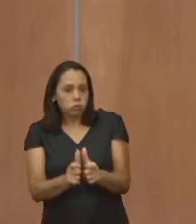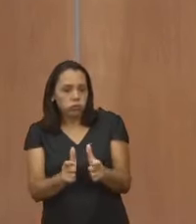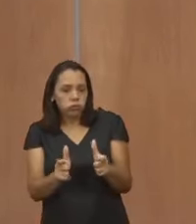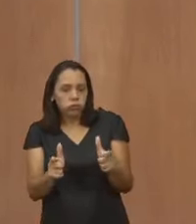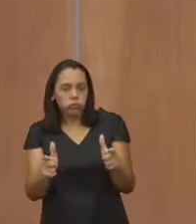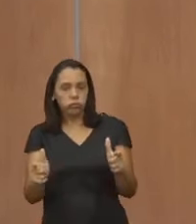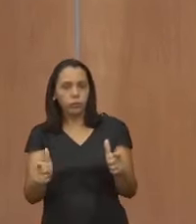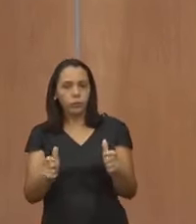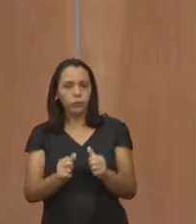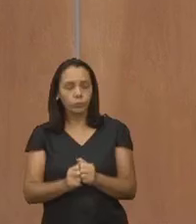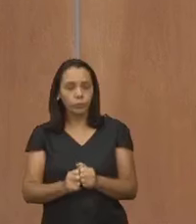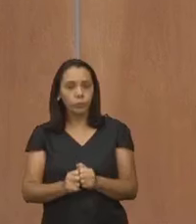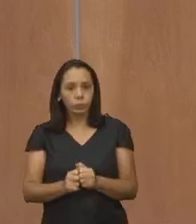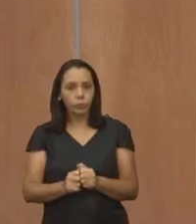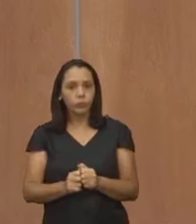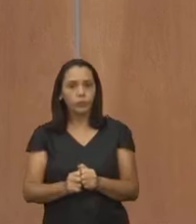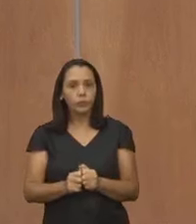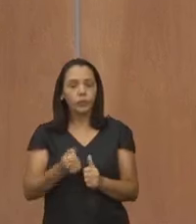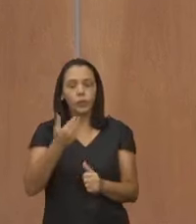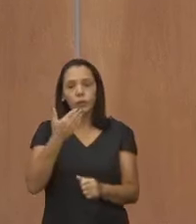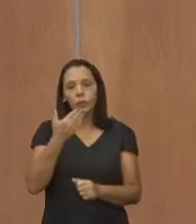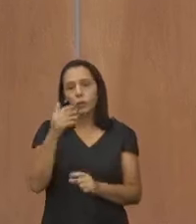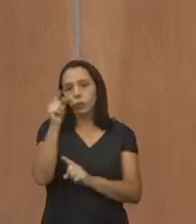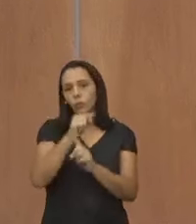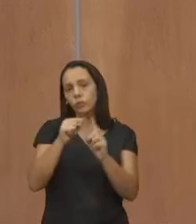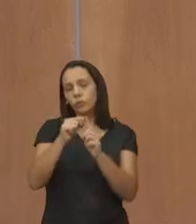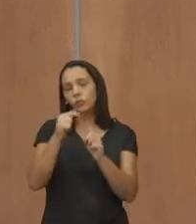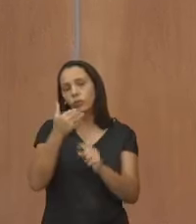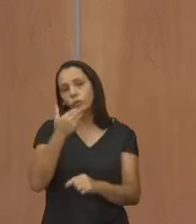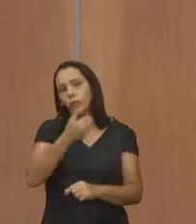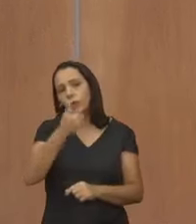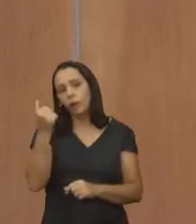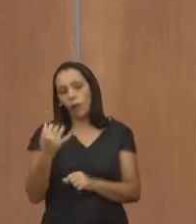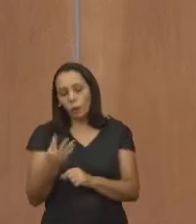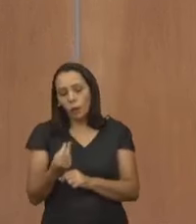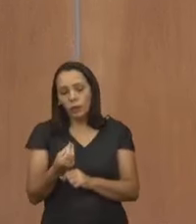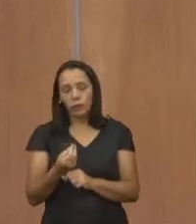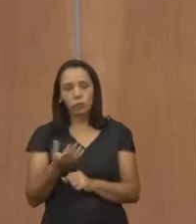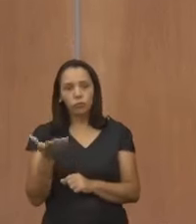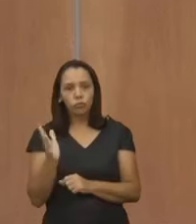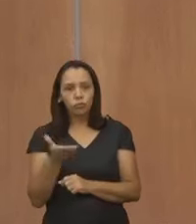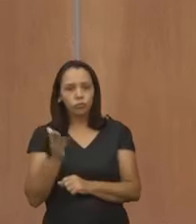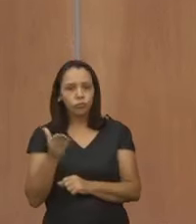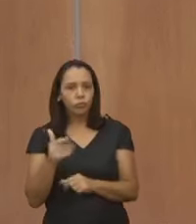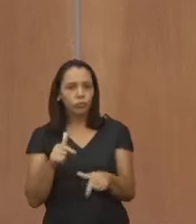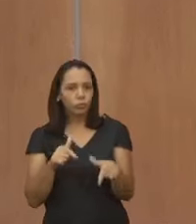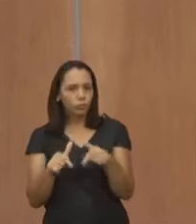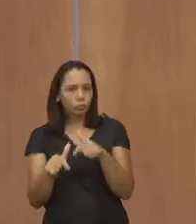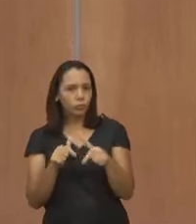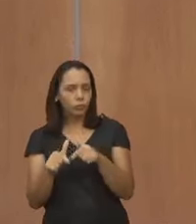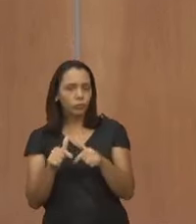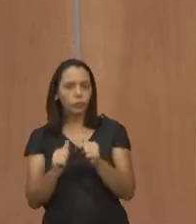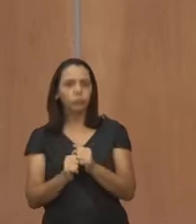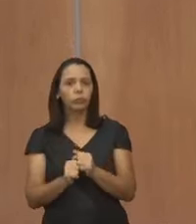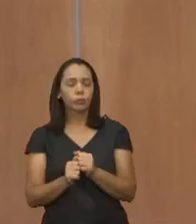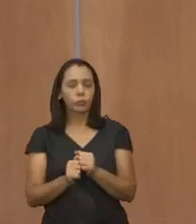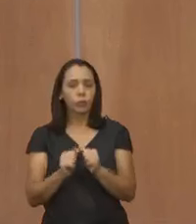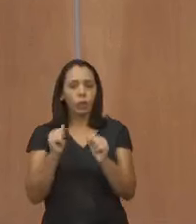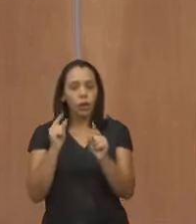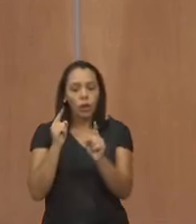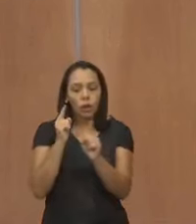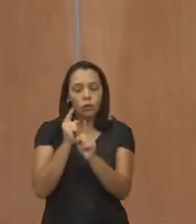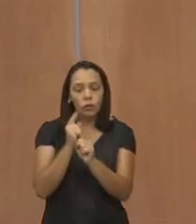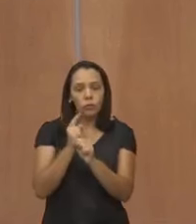estrutura visa aprimorar a qualidade e agilidade dos serviços, garantindo o